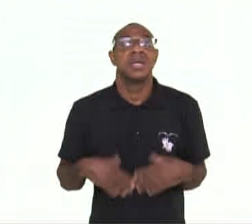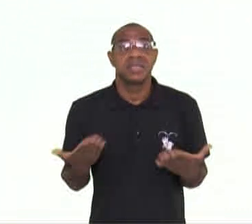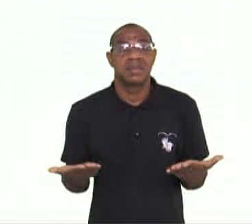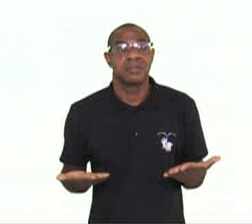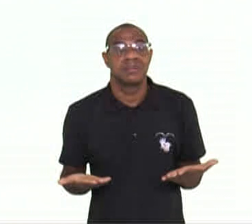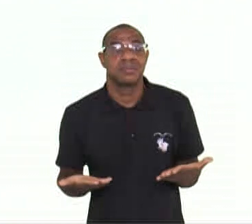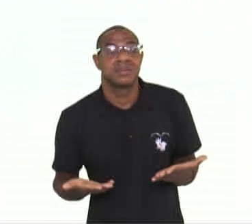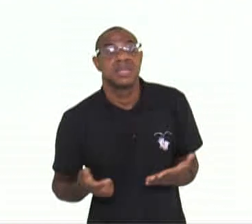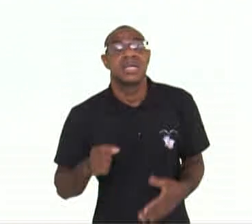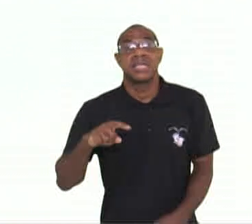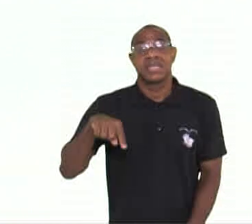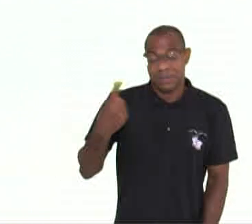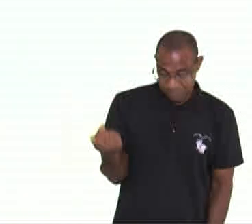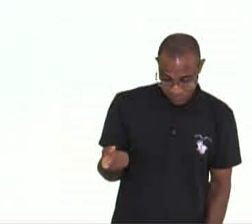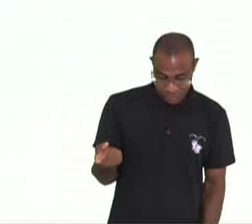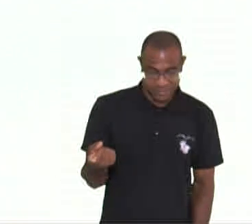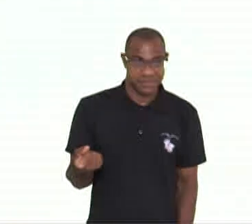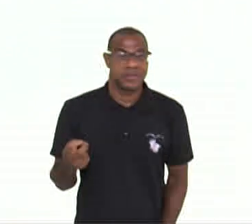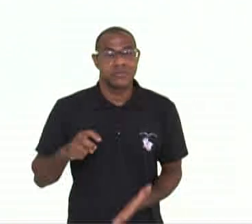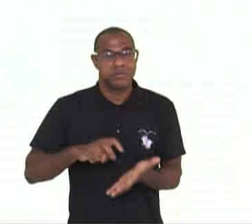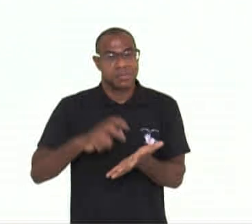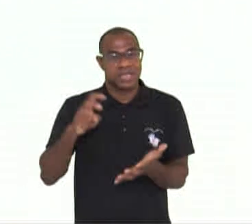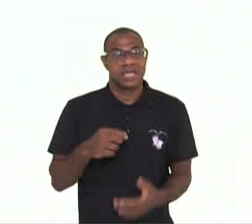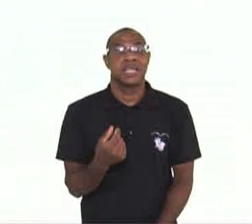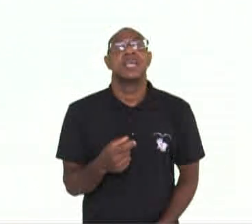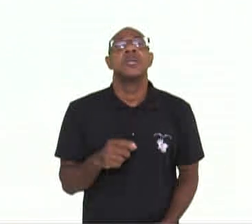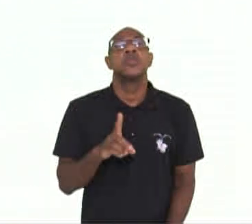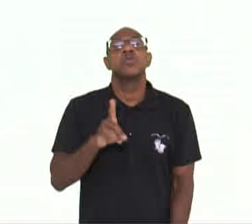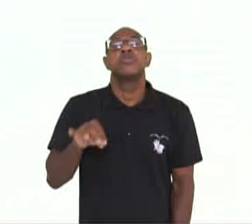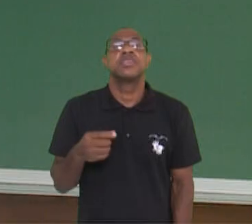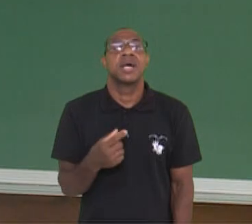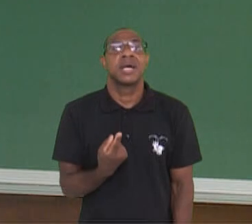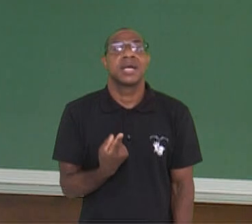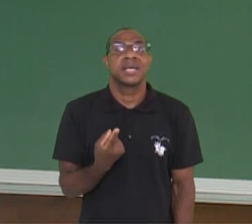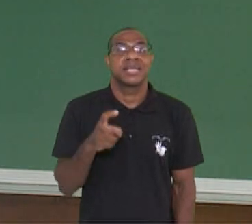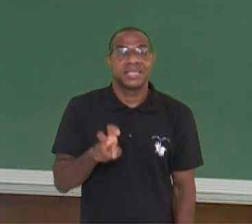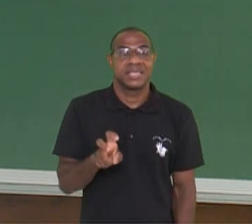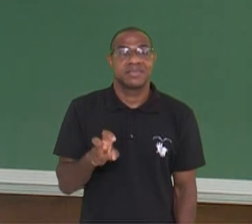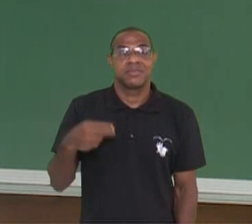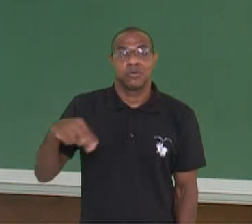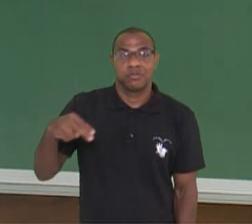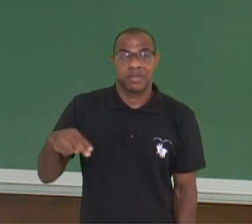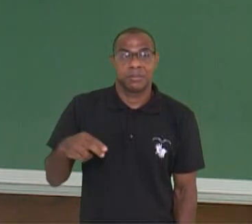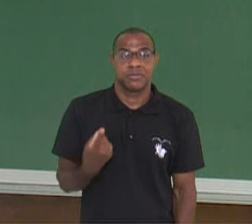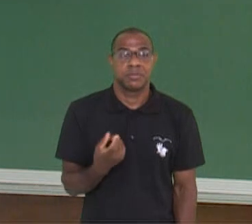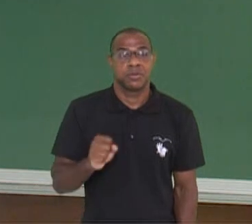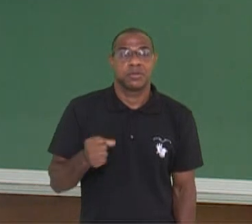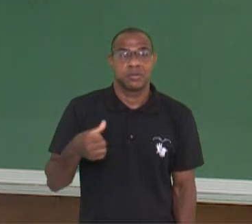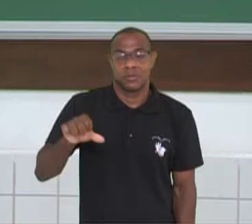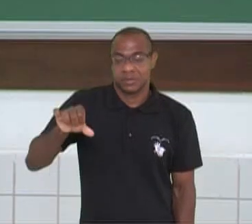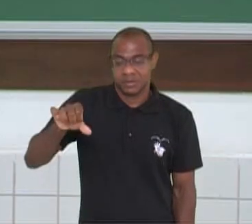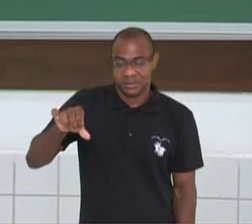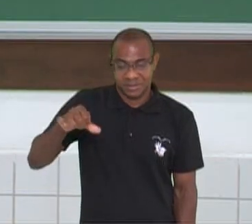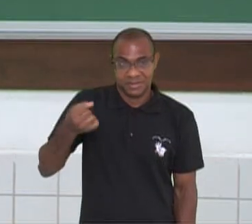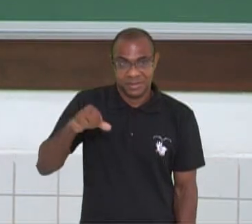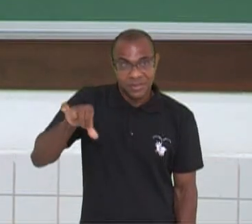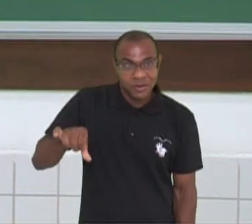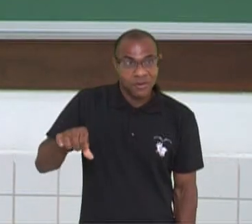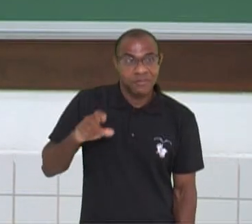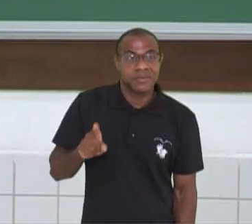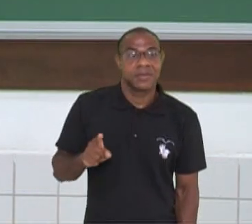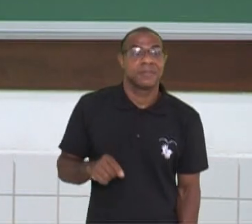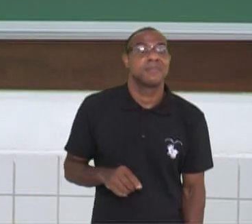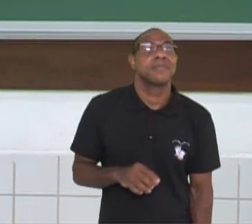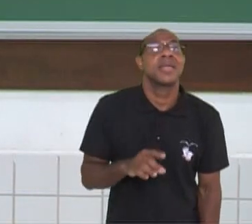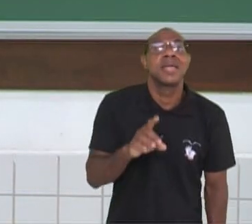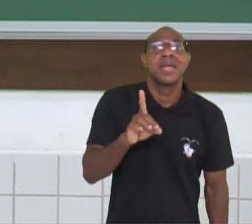disso, na manhã seguinte, na manhã do dia 15 de novembro de 1889, o Marechal Deodoro da